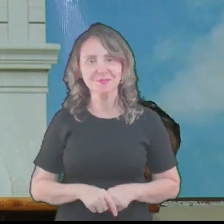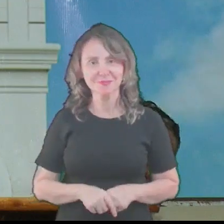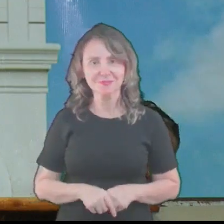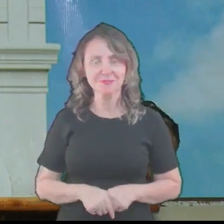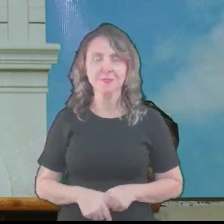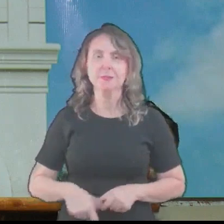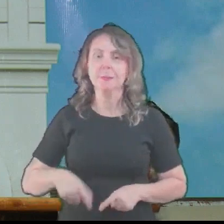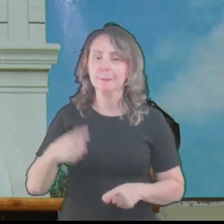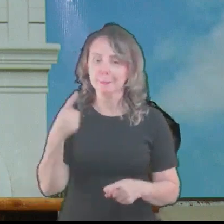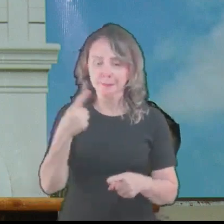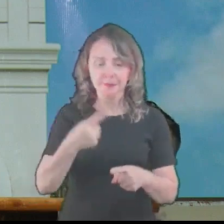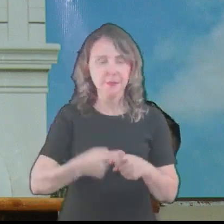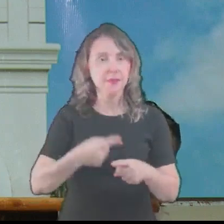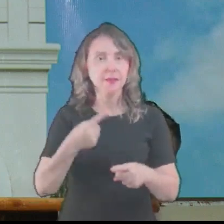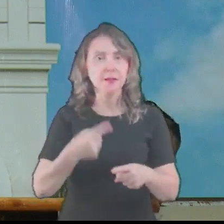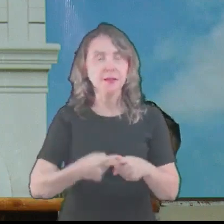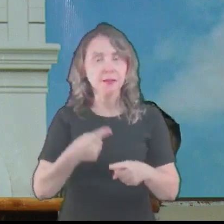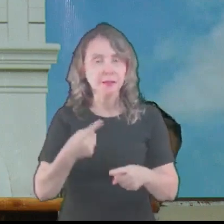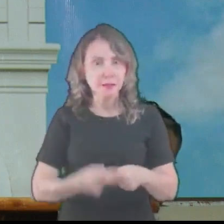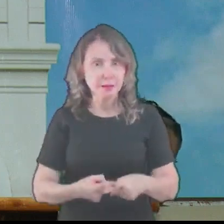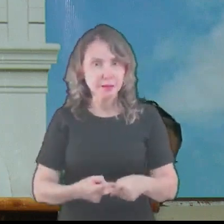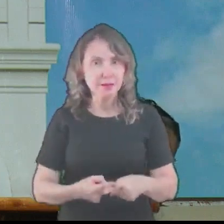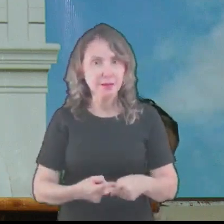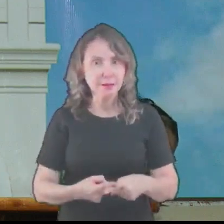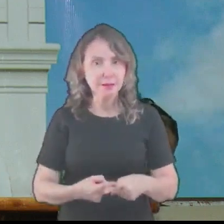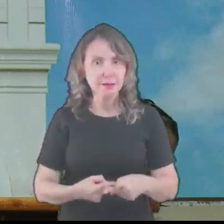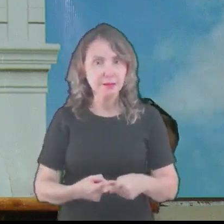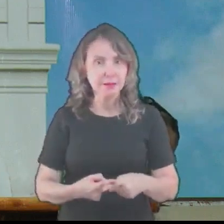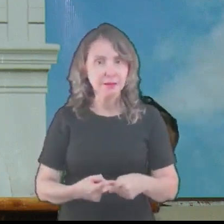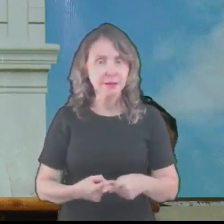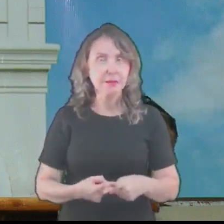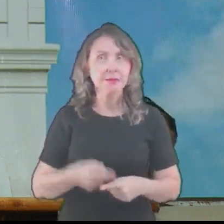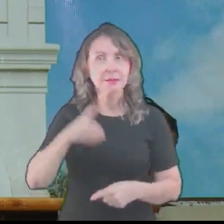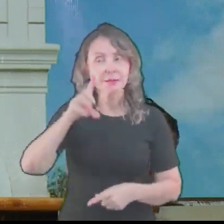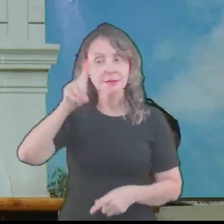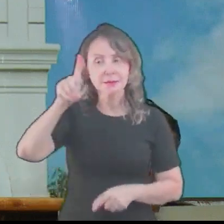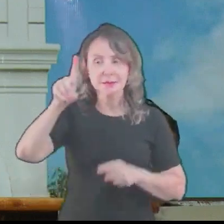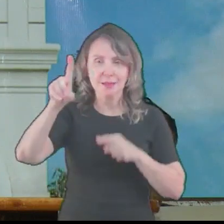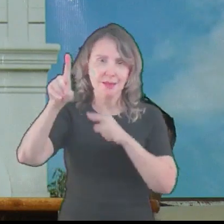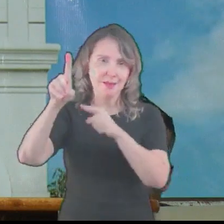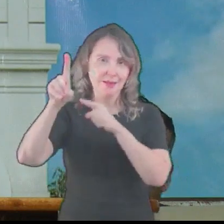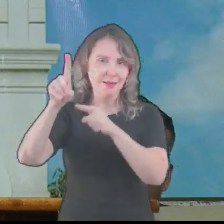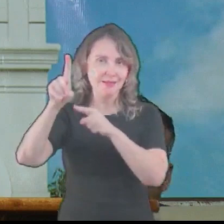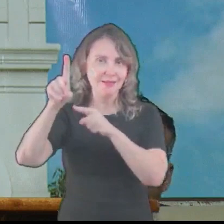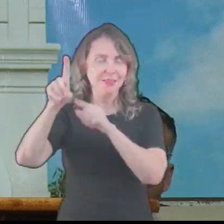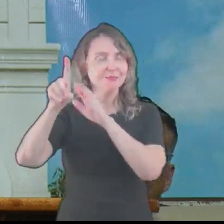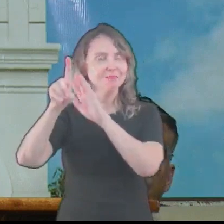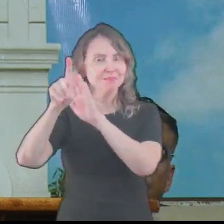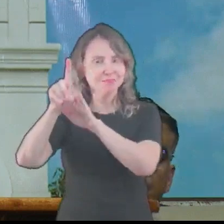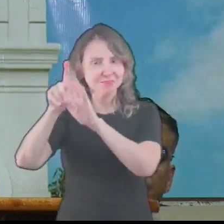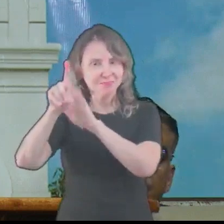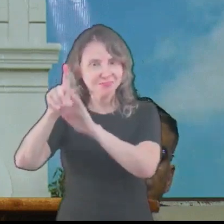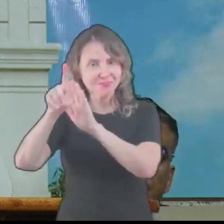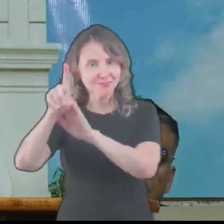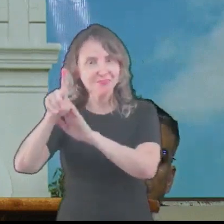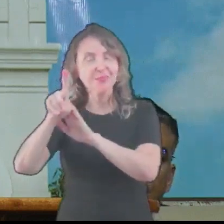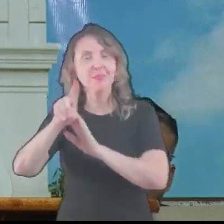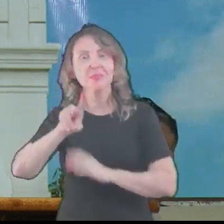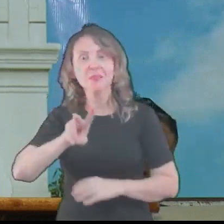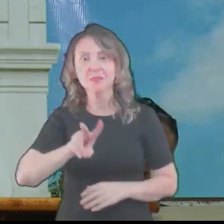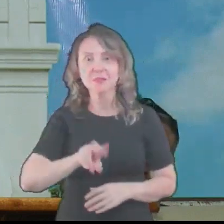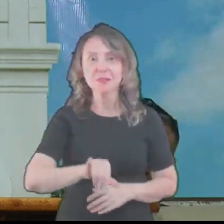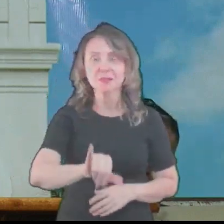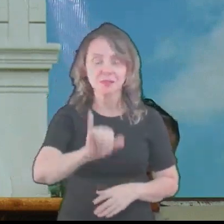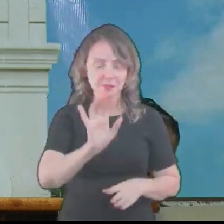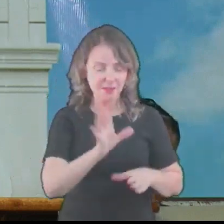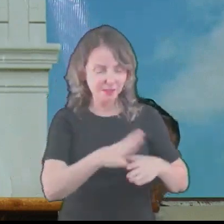quê? Porque o que se compadece deles, o Senhor Jesus, os guiará